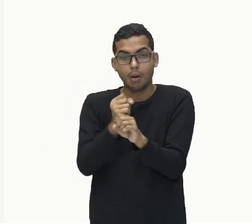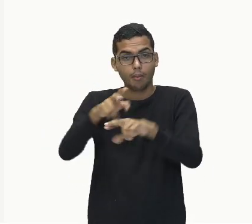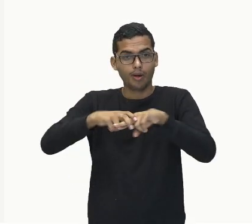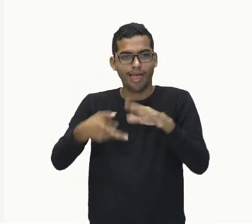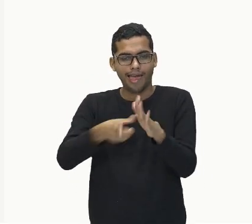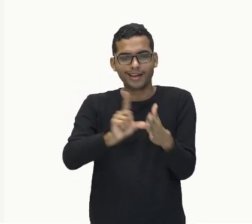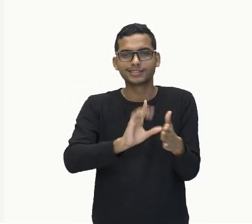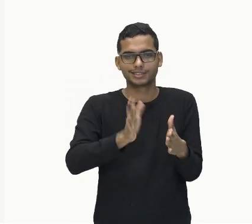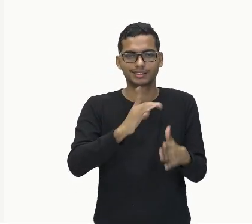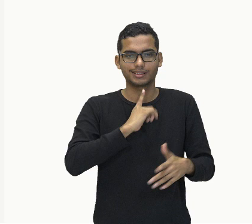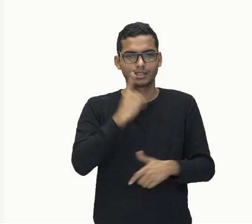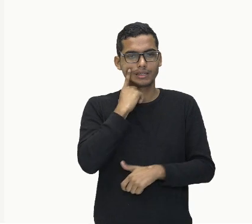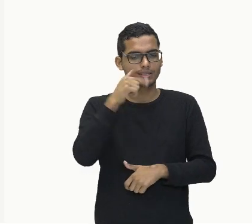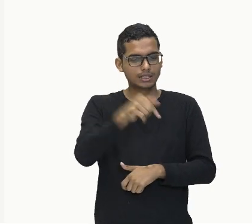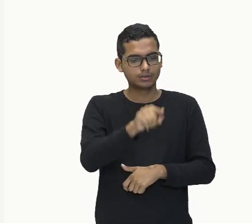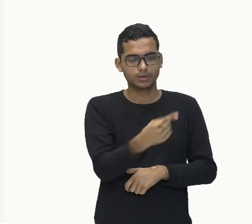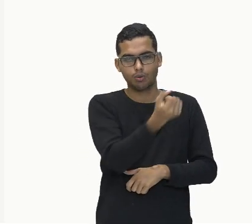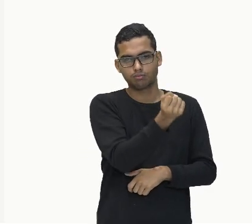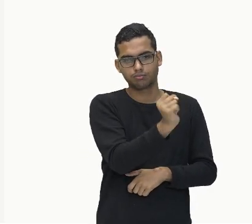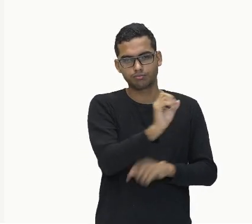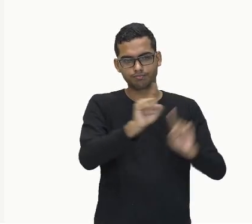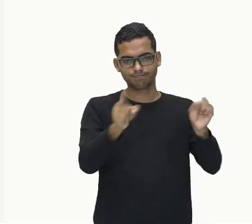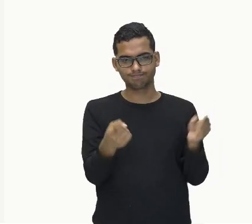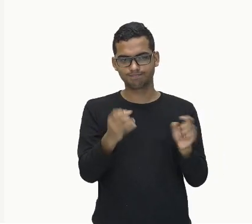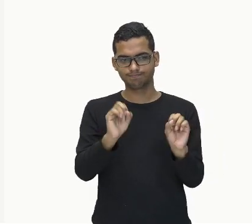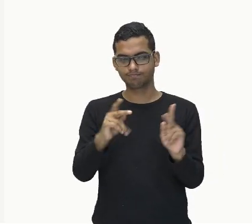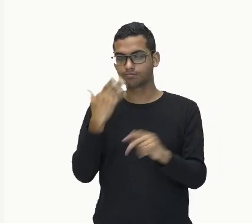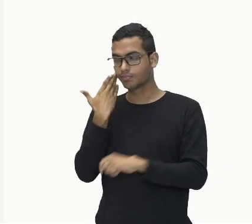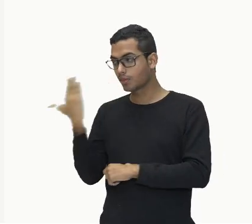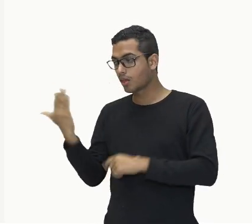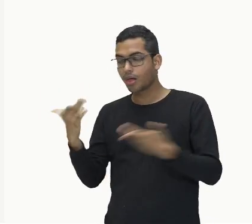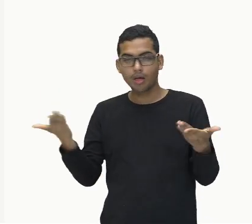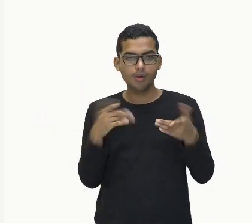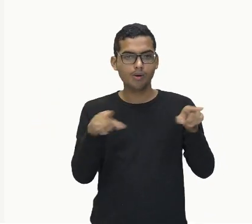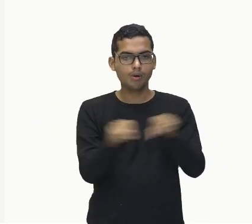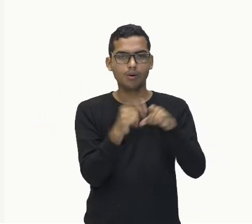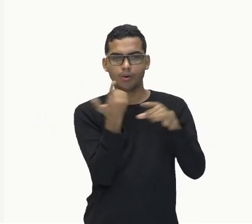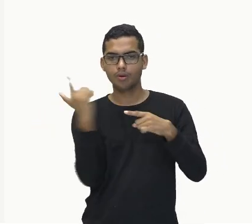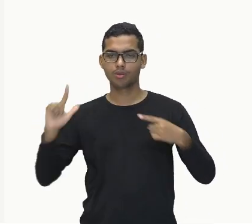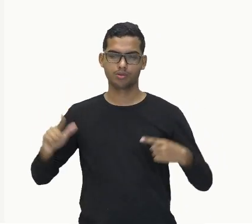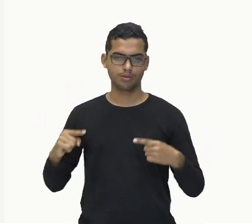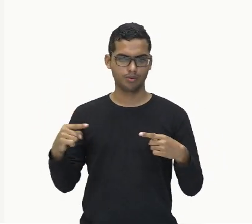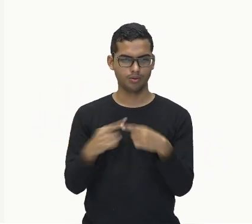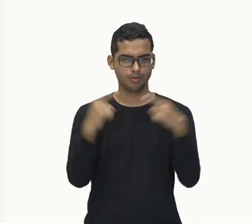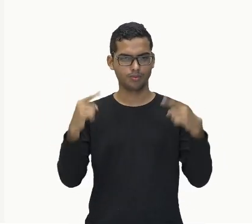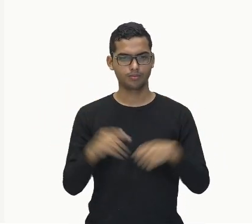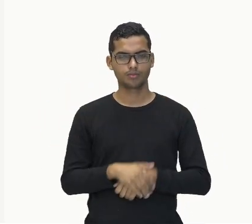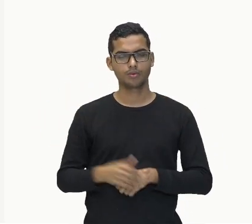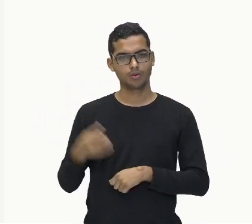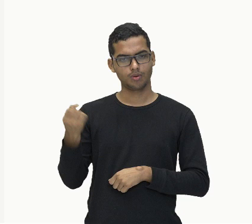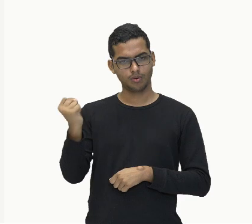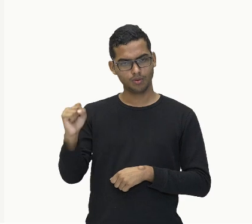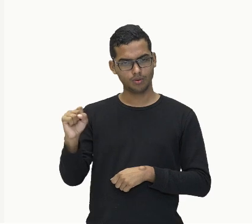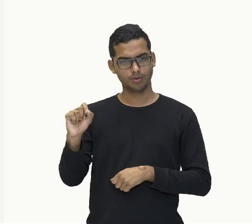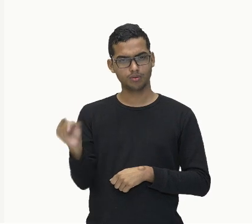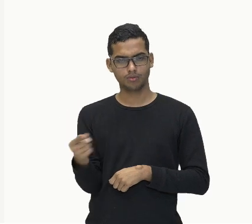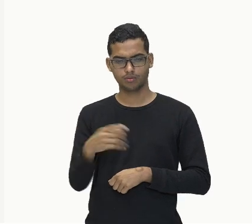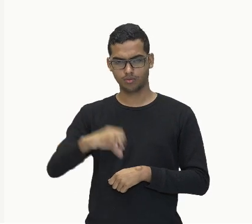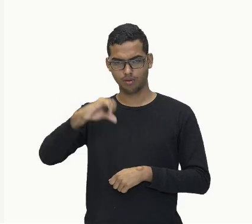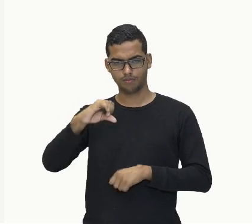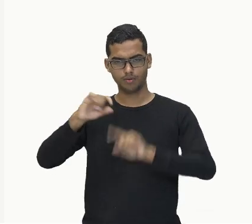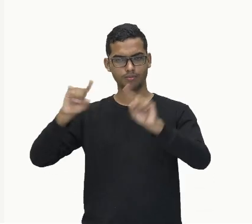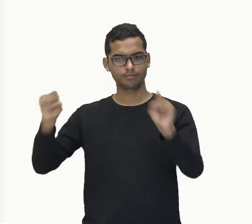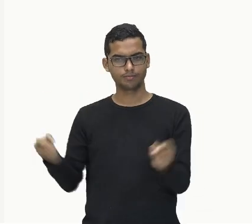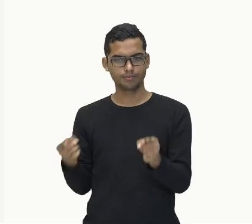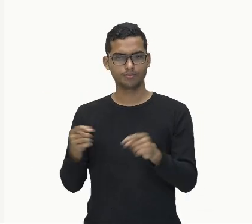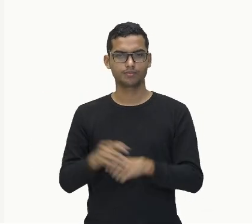outra combinação que a gente vai ter? Vamos ter a combinação 8 com o 9, que